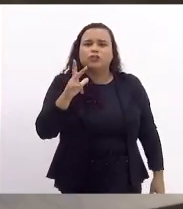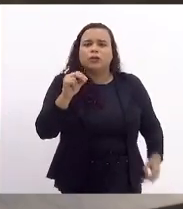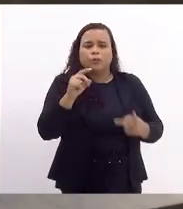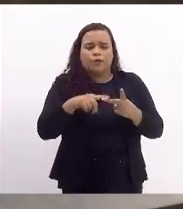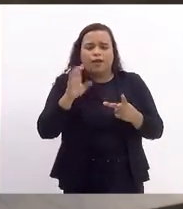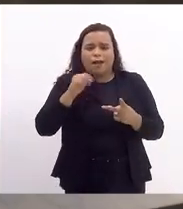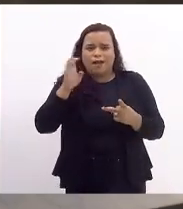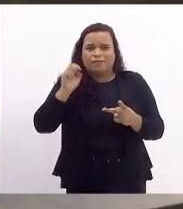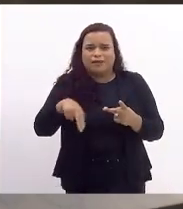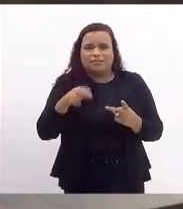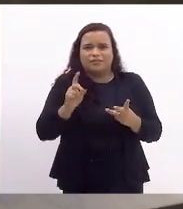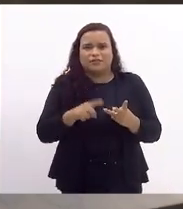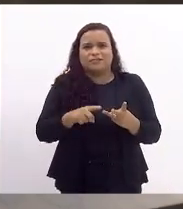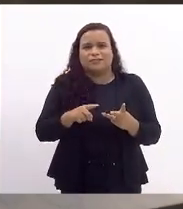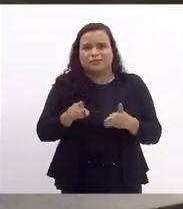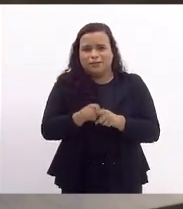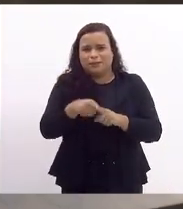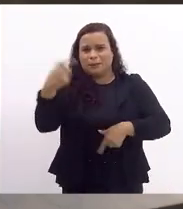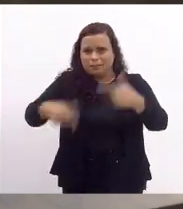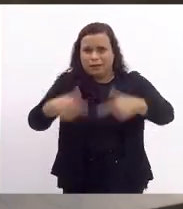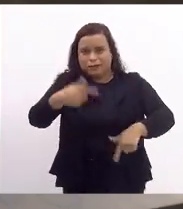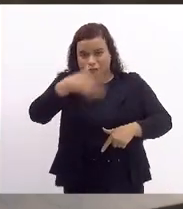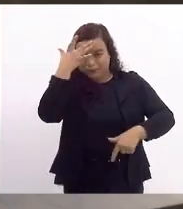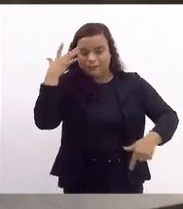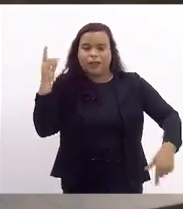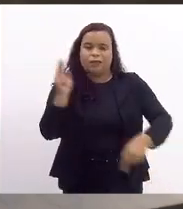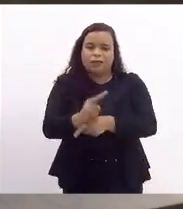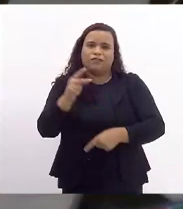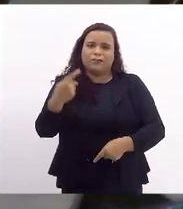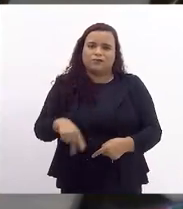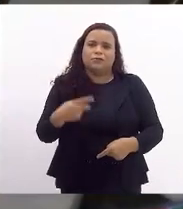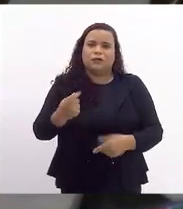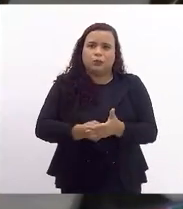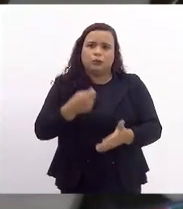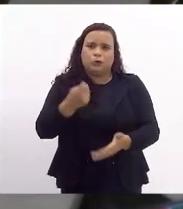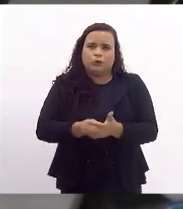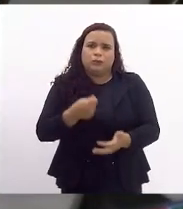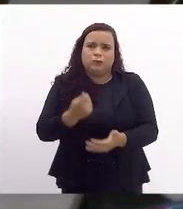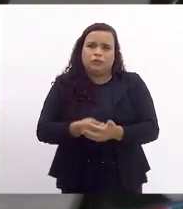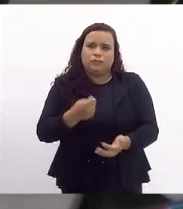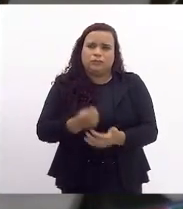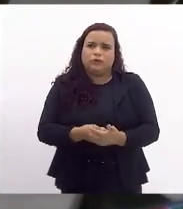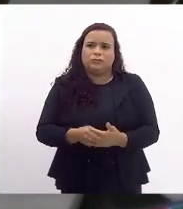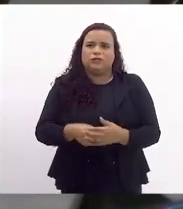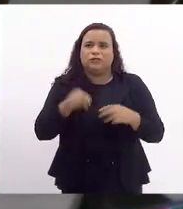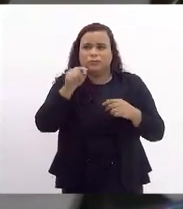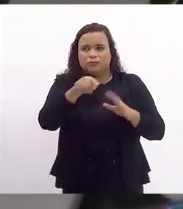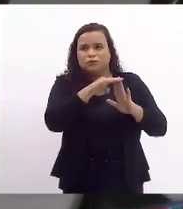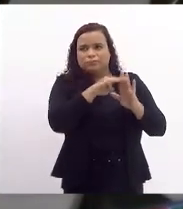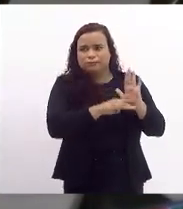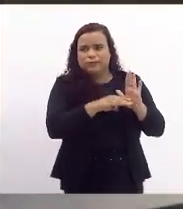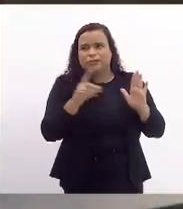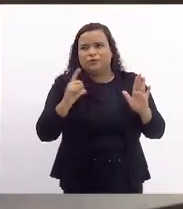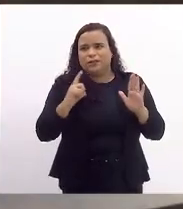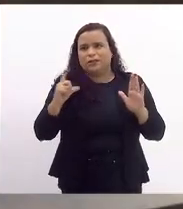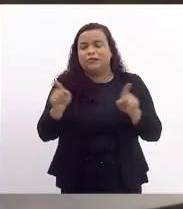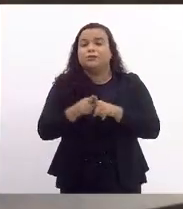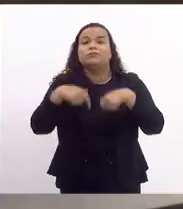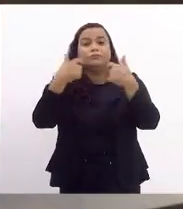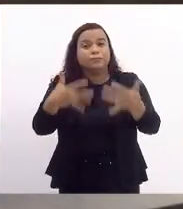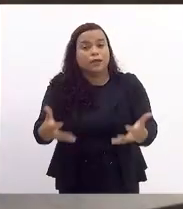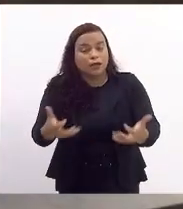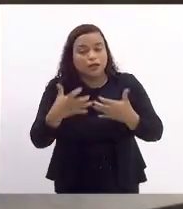defensores que tem lutado muito por essa muito por esta pauta quero dizer se o